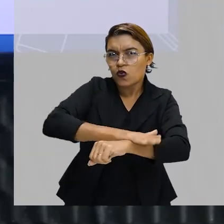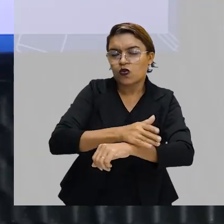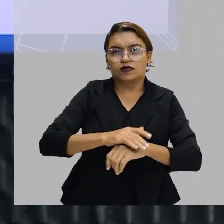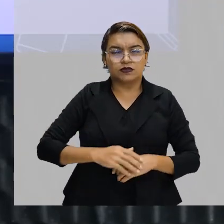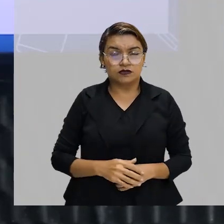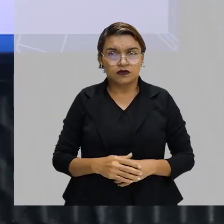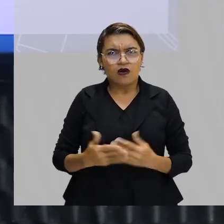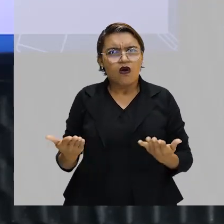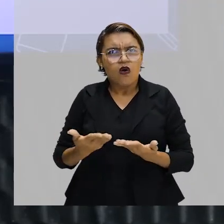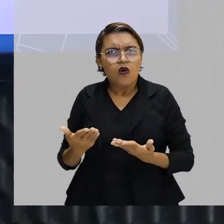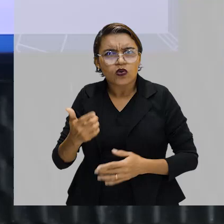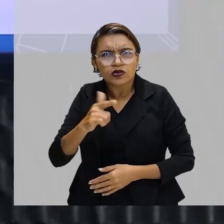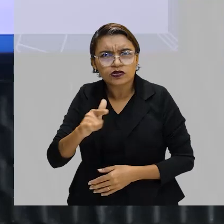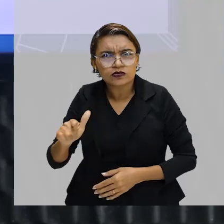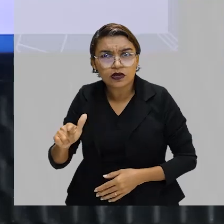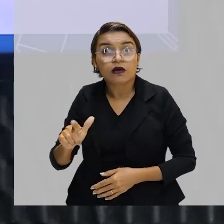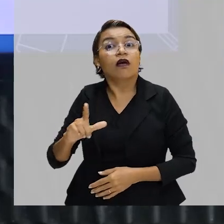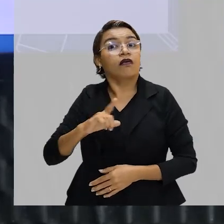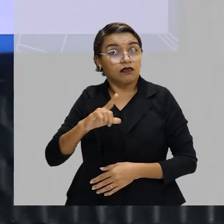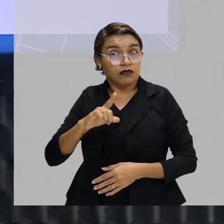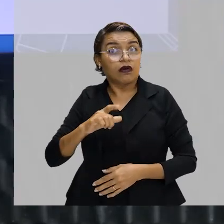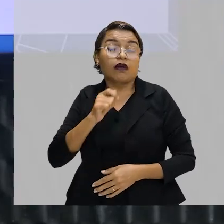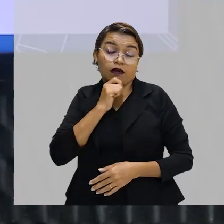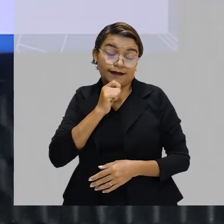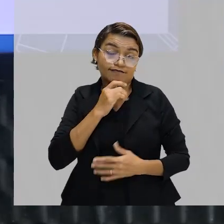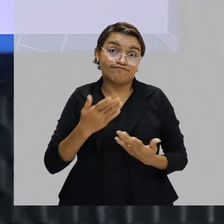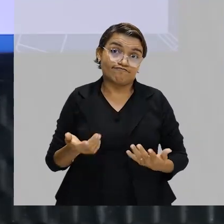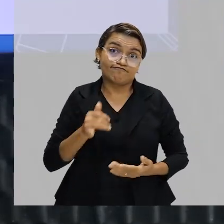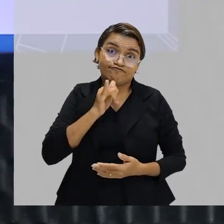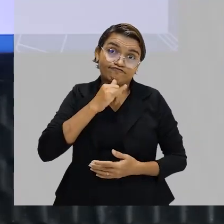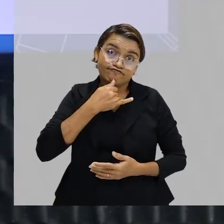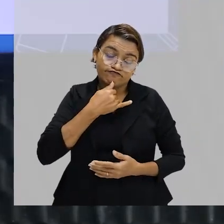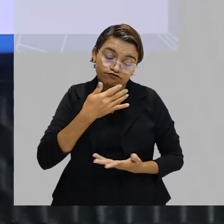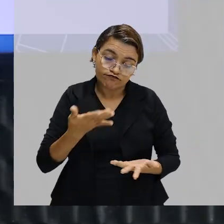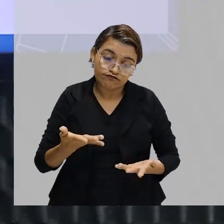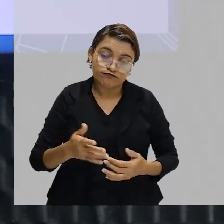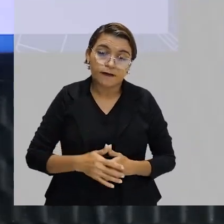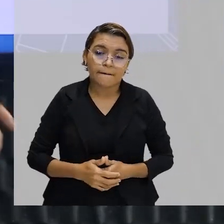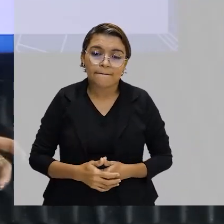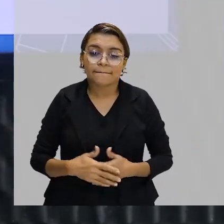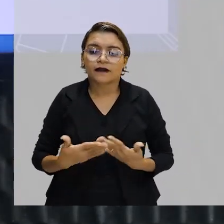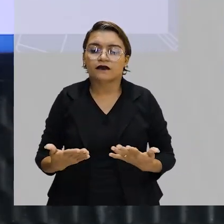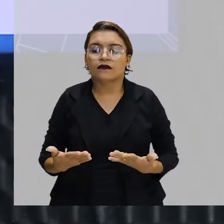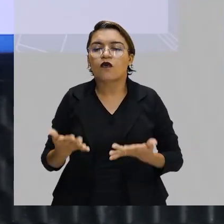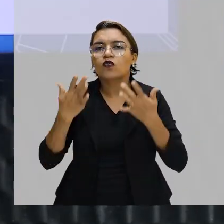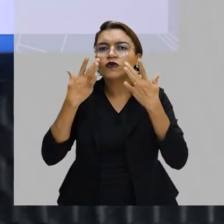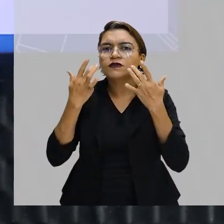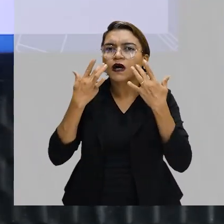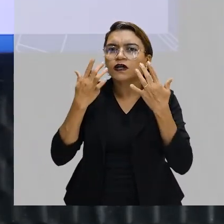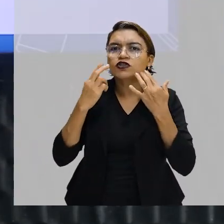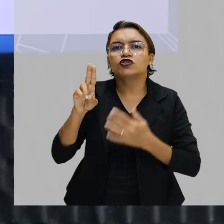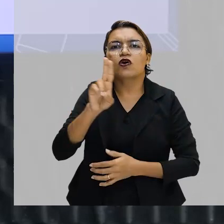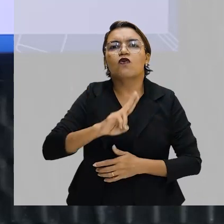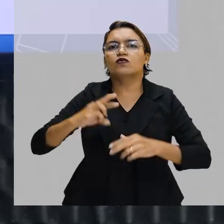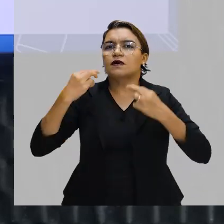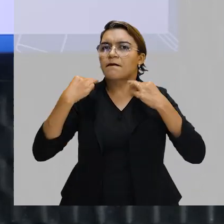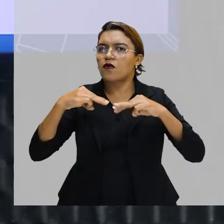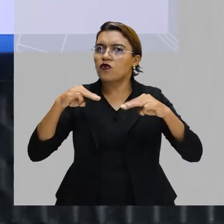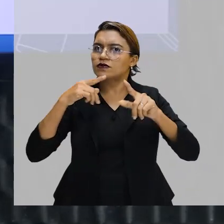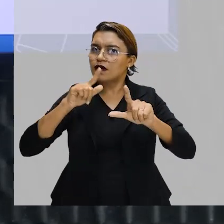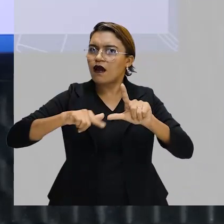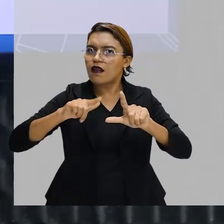tem mais disso. Quem dera que não tivesse, né, gente? Mas tem. Então, os artistas vão colocar isso onde? Nas suas letras de música, nos seus